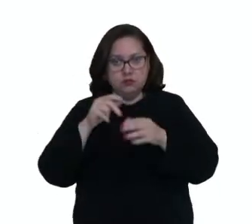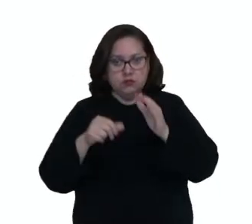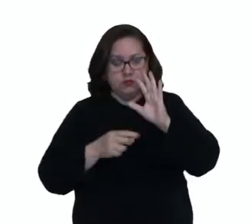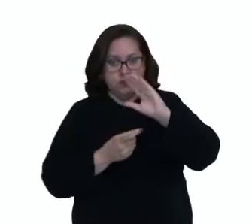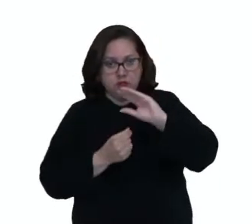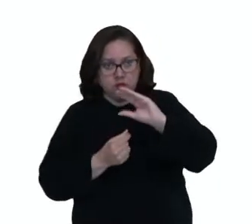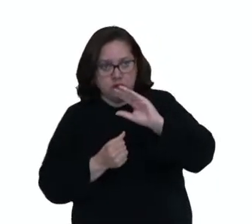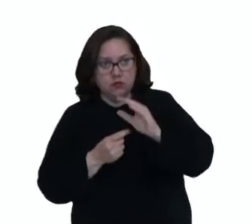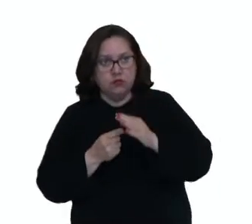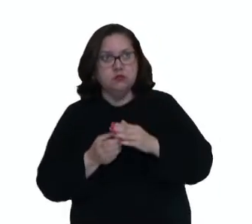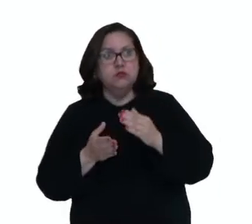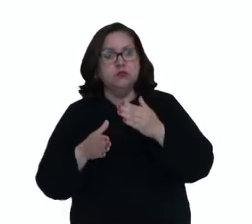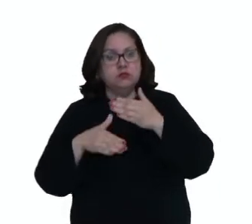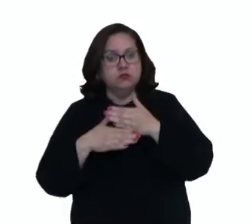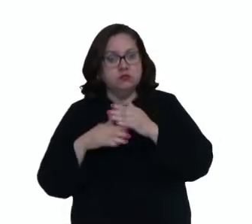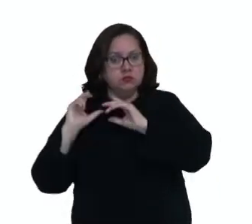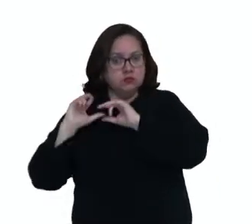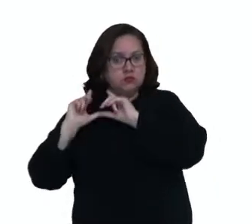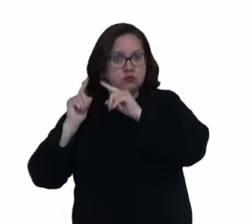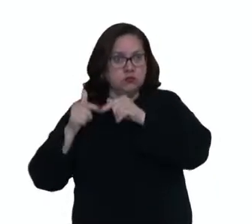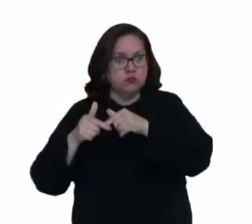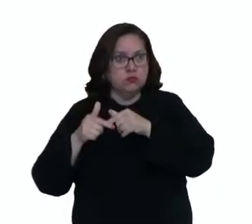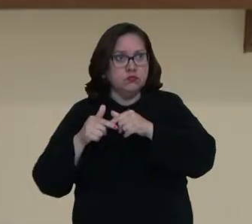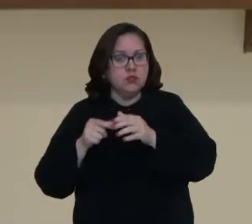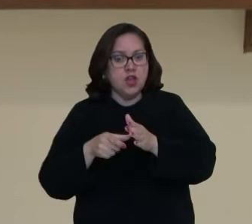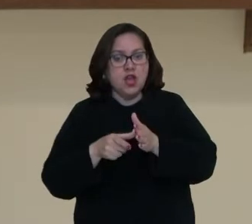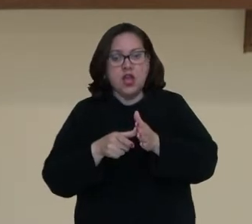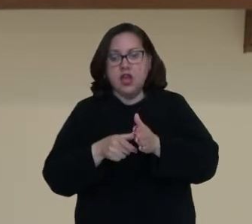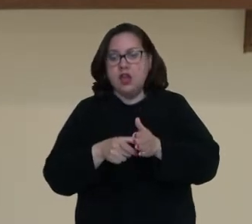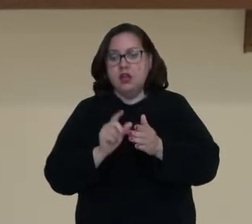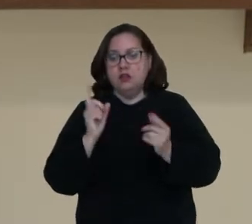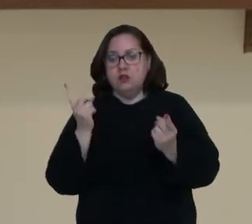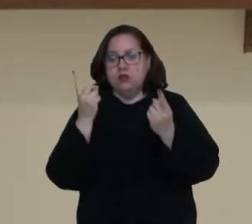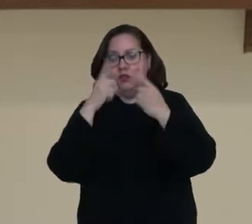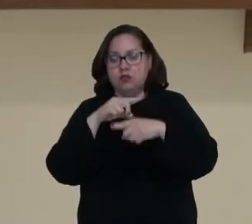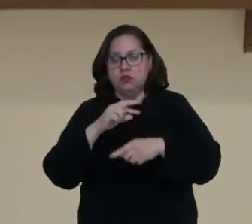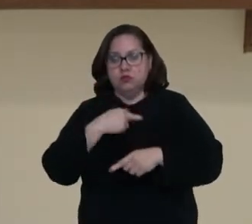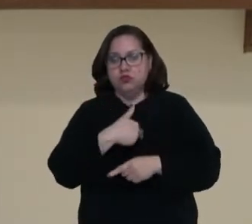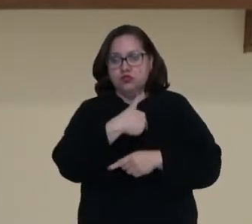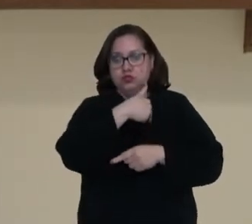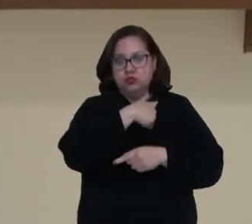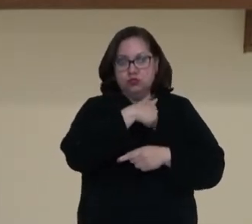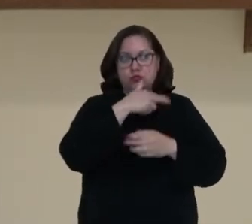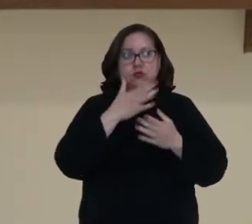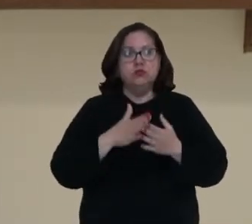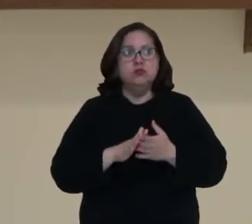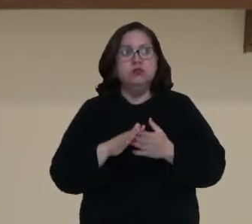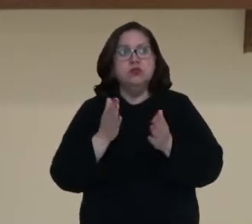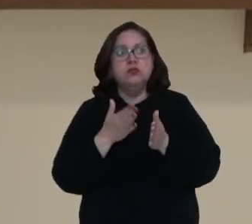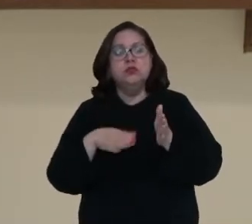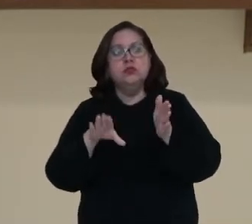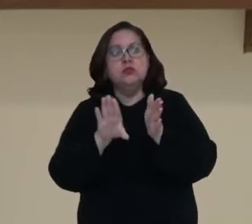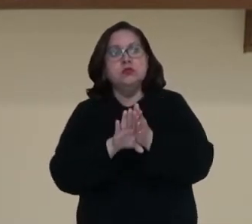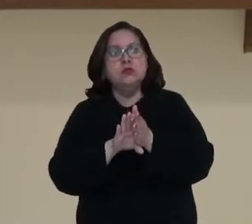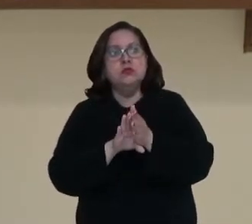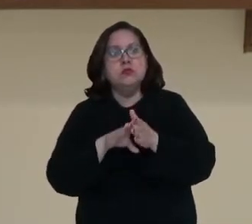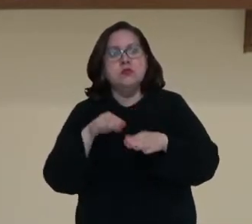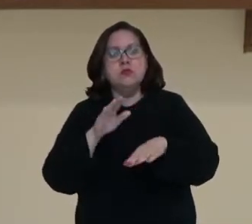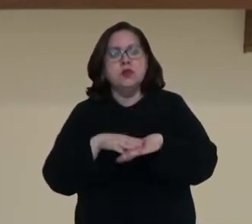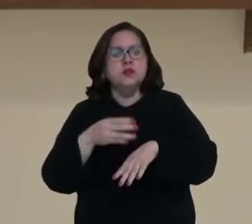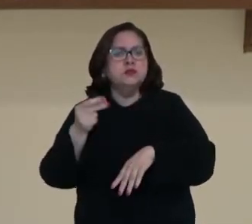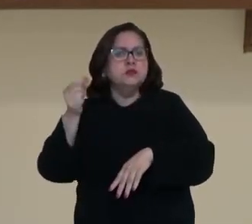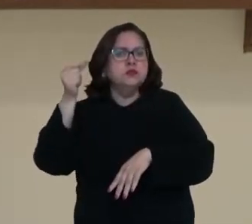capitalismo, conservador e radicalmente anti-Getúlio Vargas. E a gente vai ver que vai haver o retorno do mais